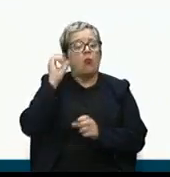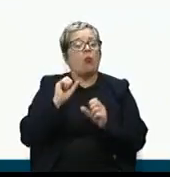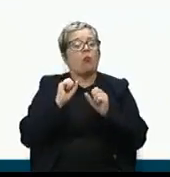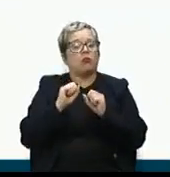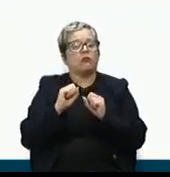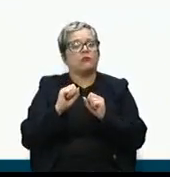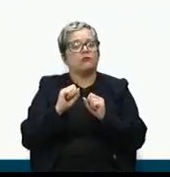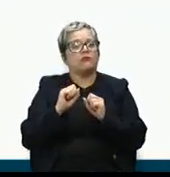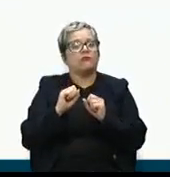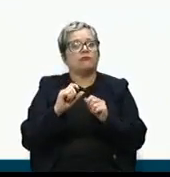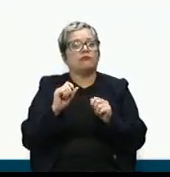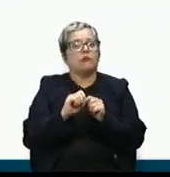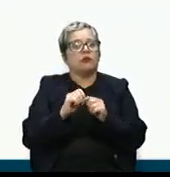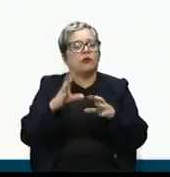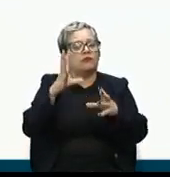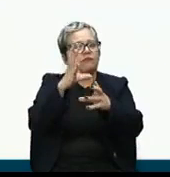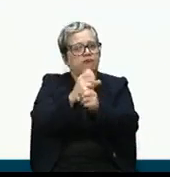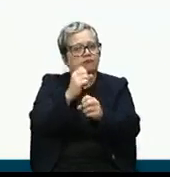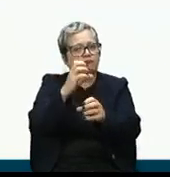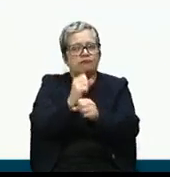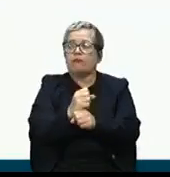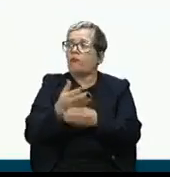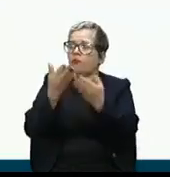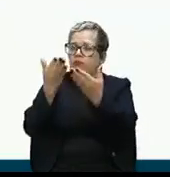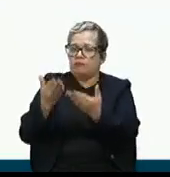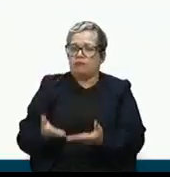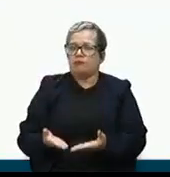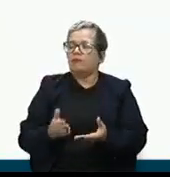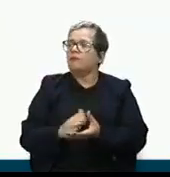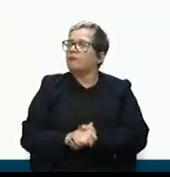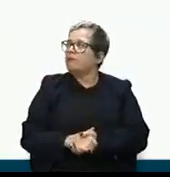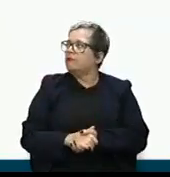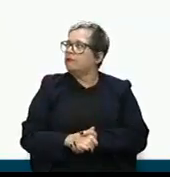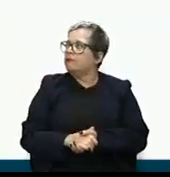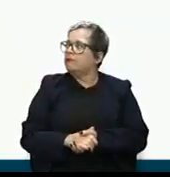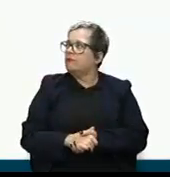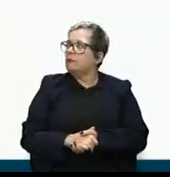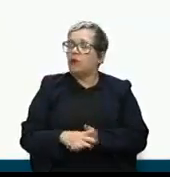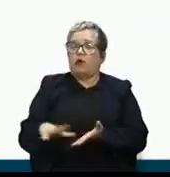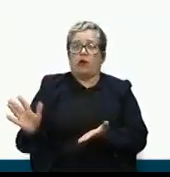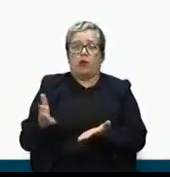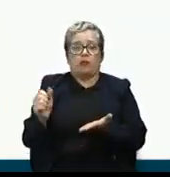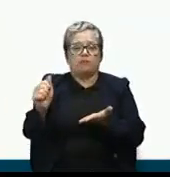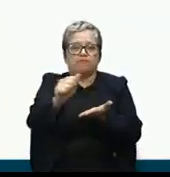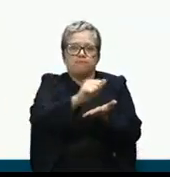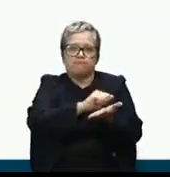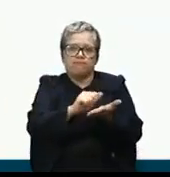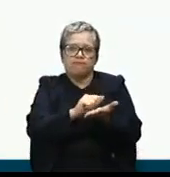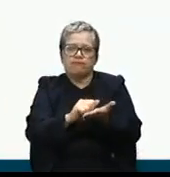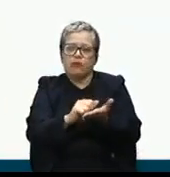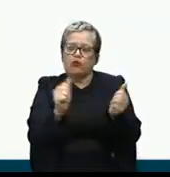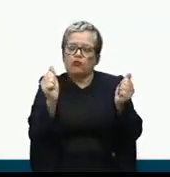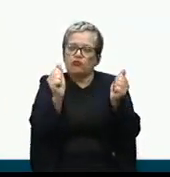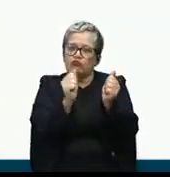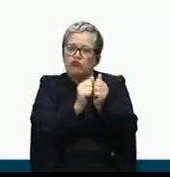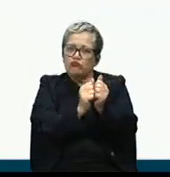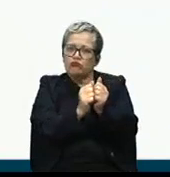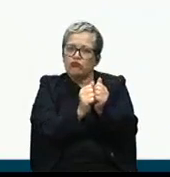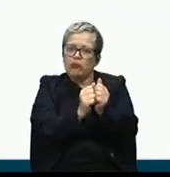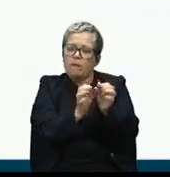podemos fazer essa soma dessas matrizes. Então, eu vou apagar e nós vamos fazer aqui